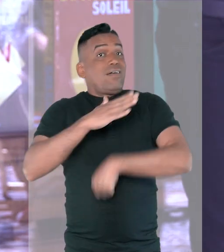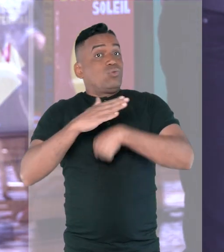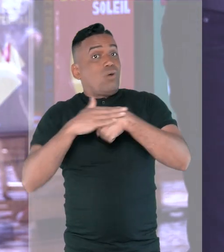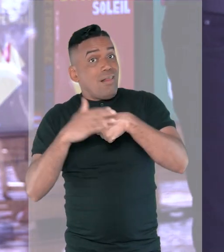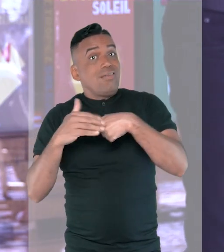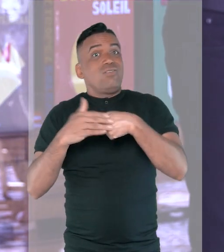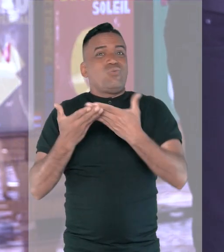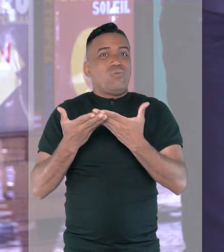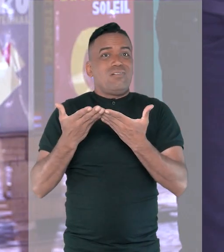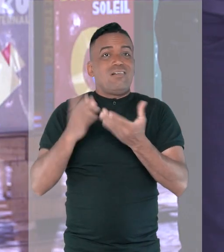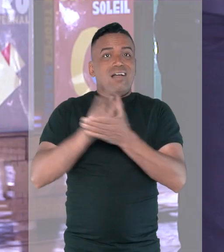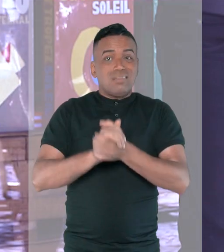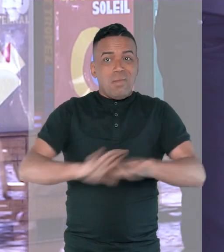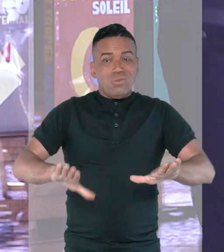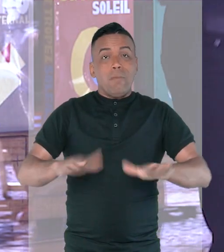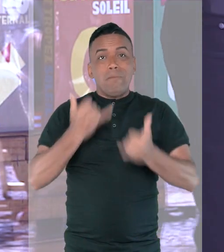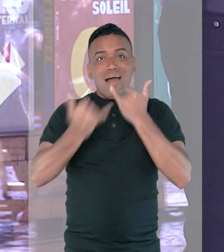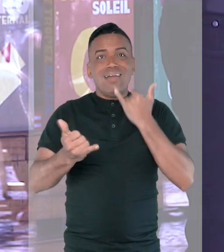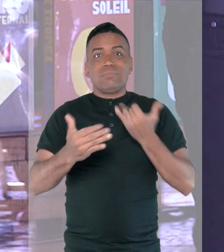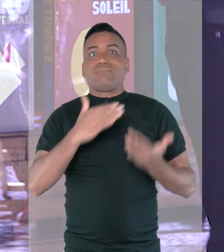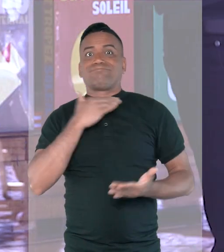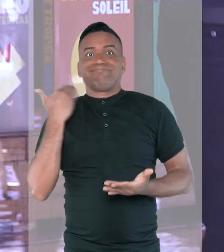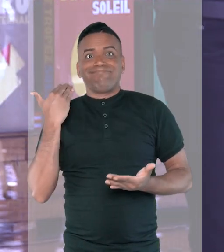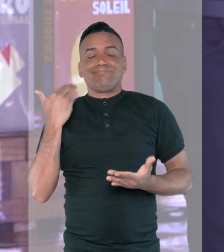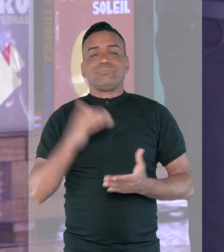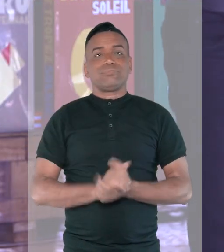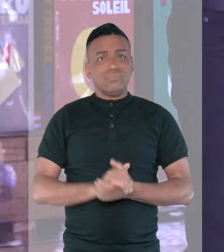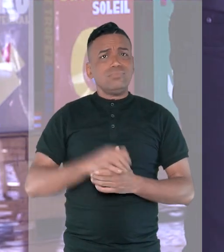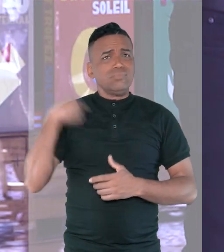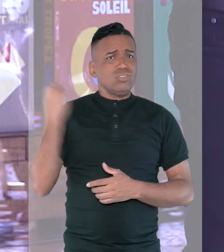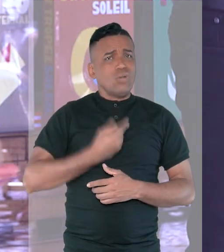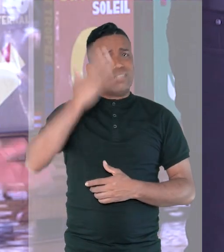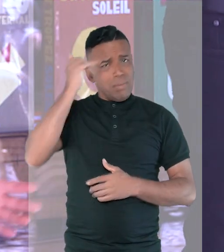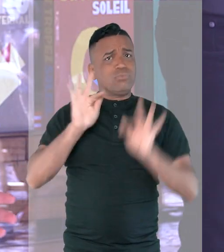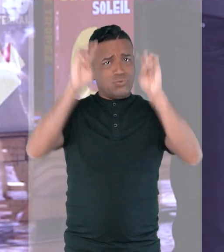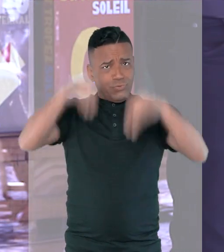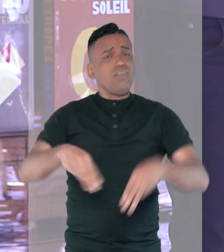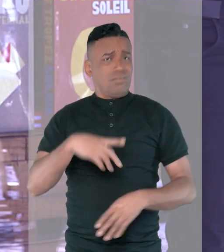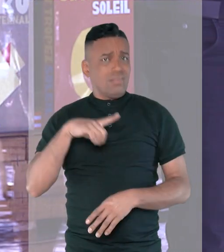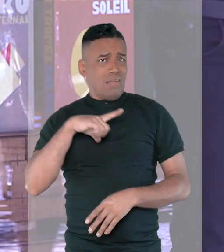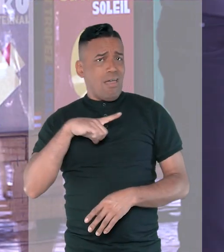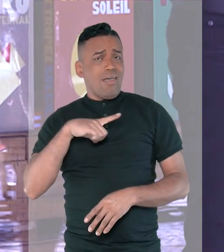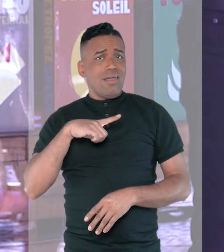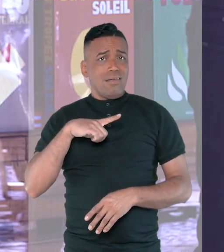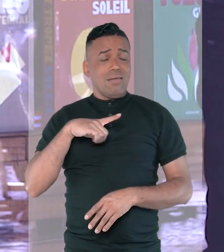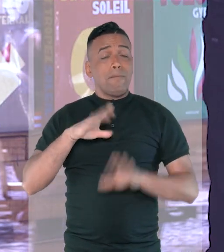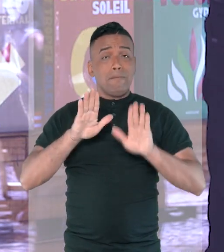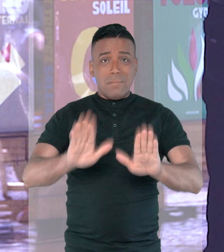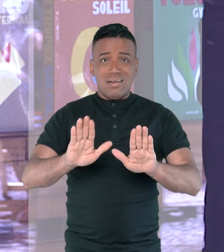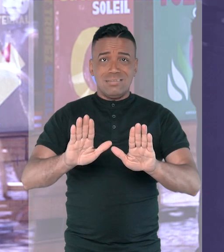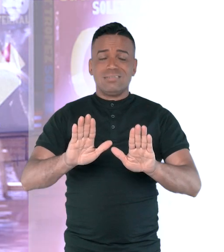afeto. E o que eu queria muito trazer com o livro é que nós sabemos que o fim existe, mesmo que o fim é em